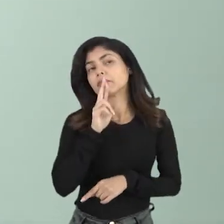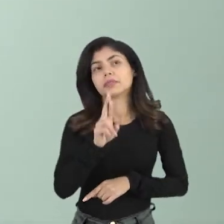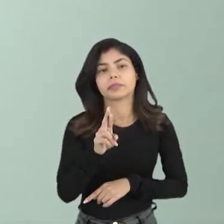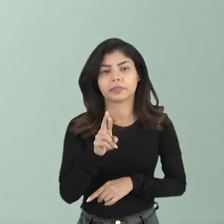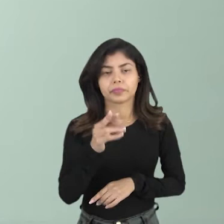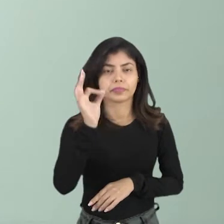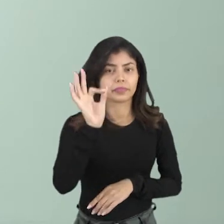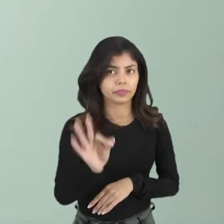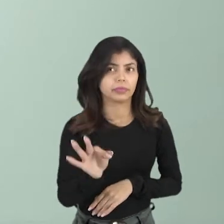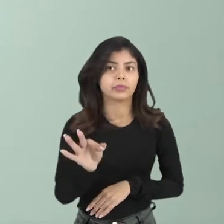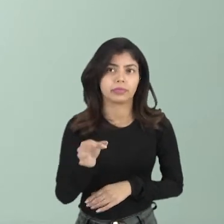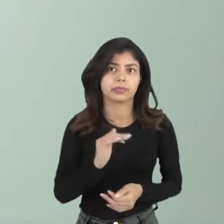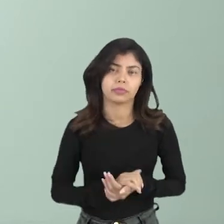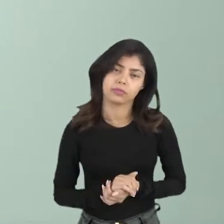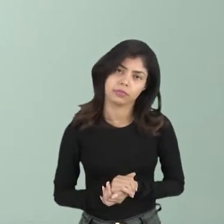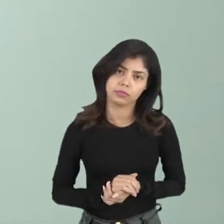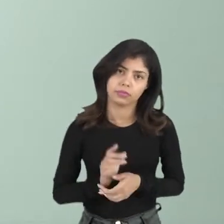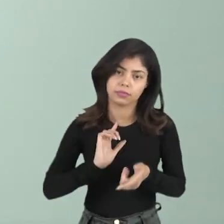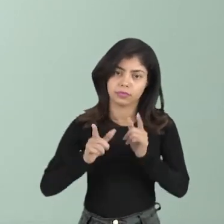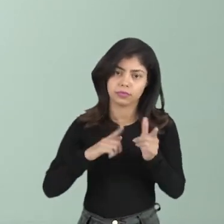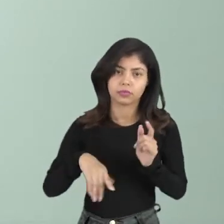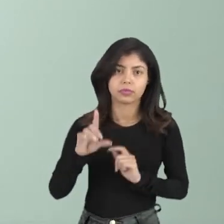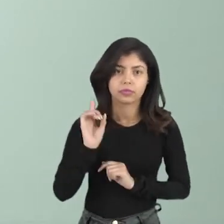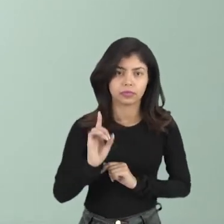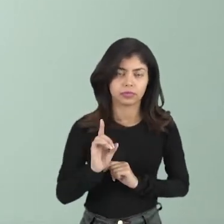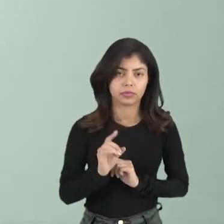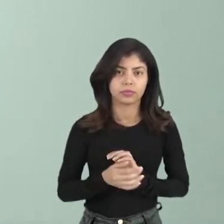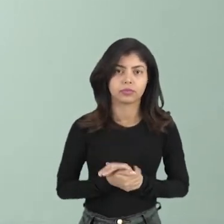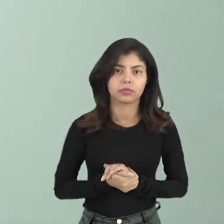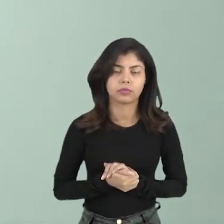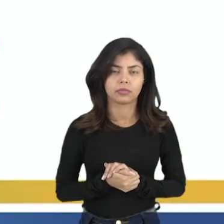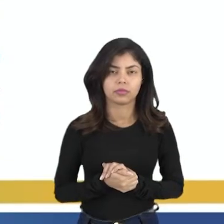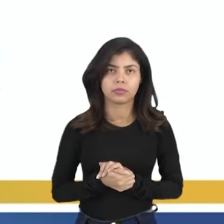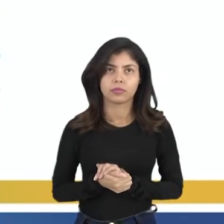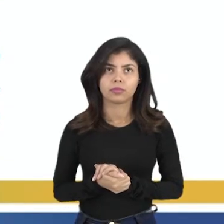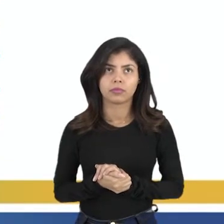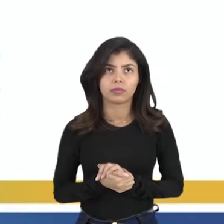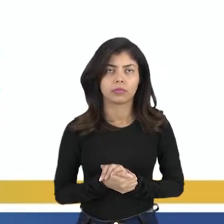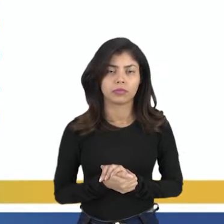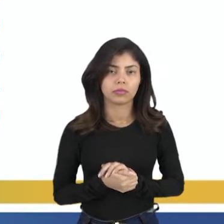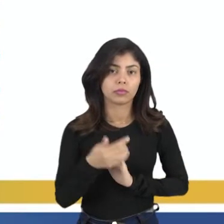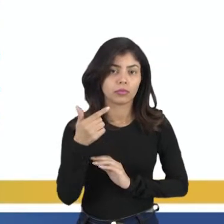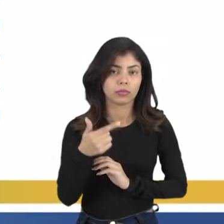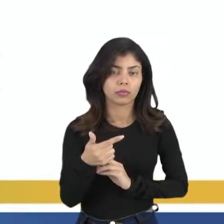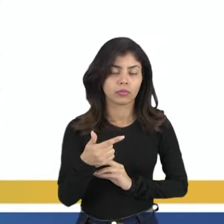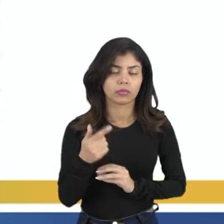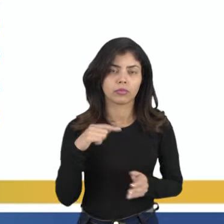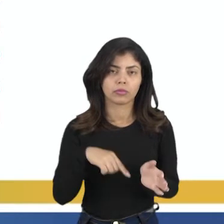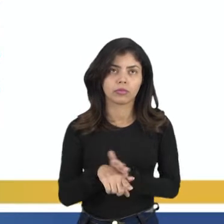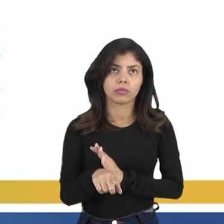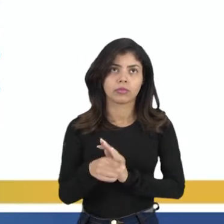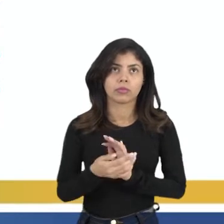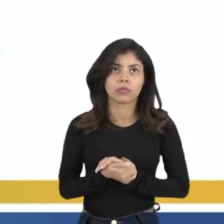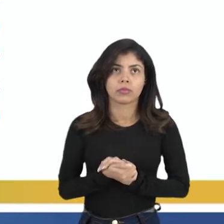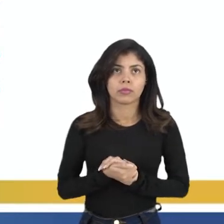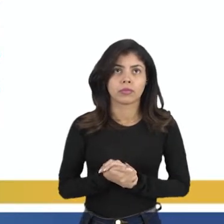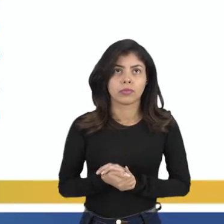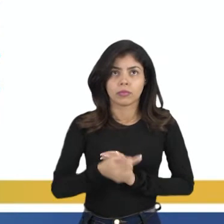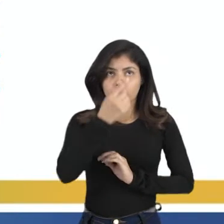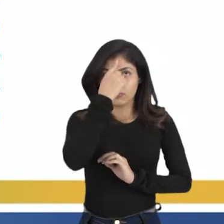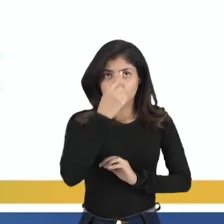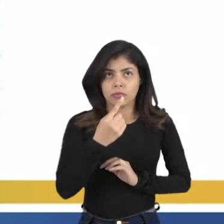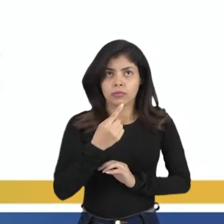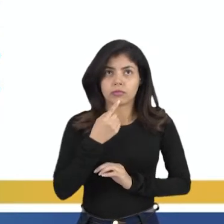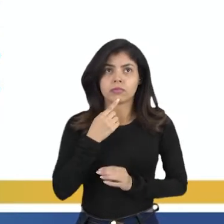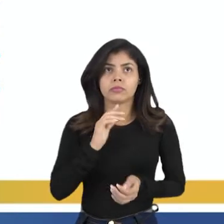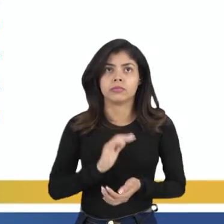resposta correta seria a letra D. Vamos para a próxima? Questão 2. A